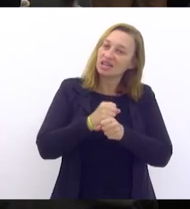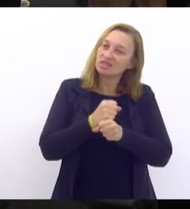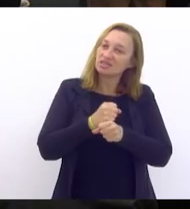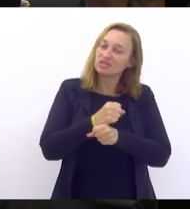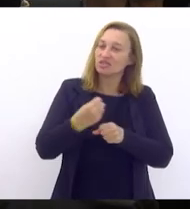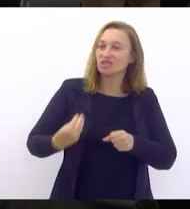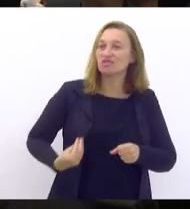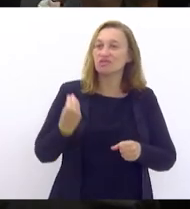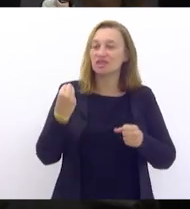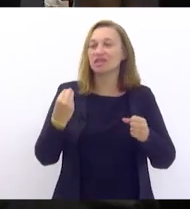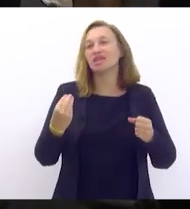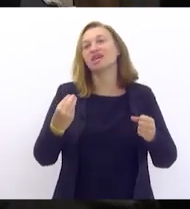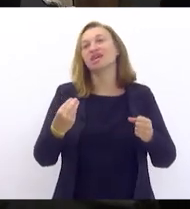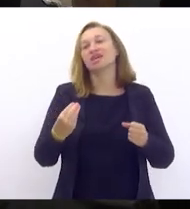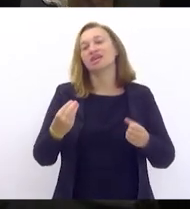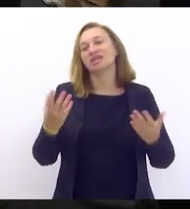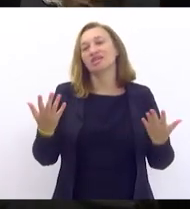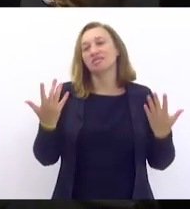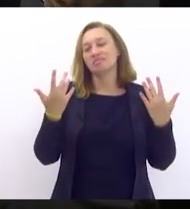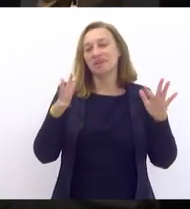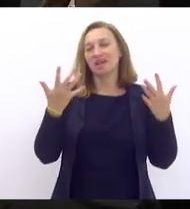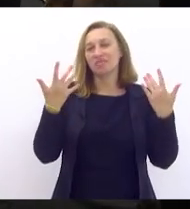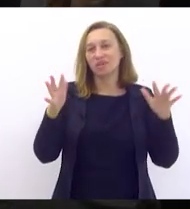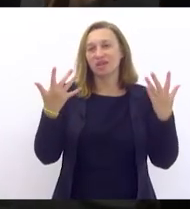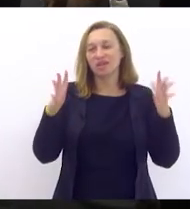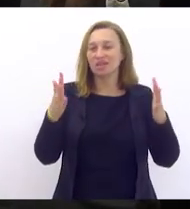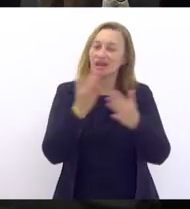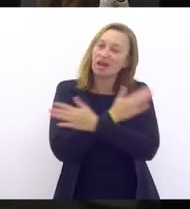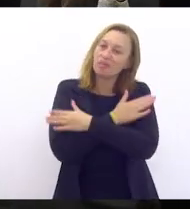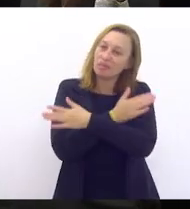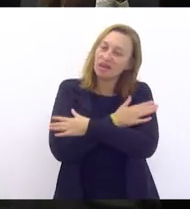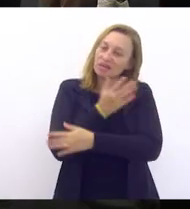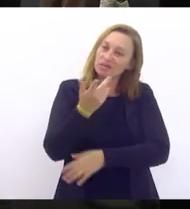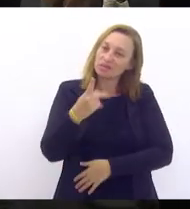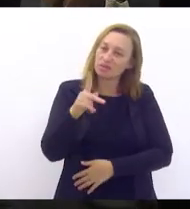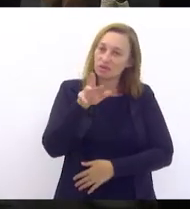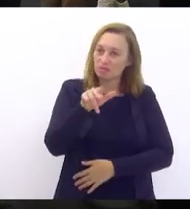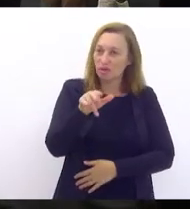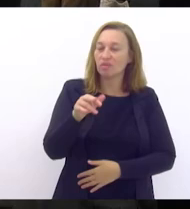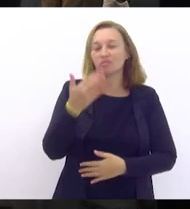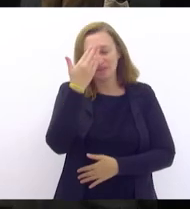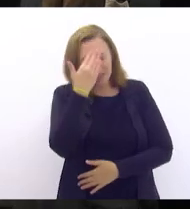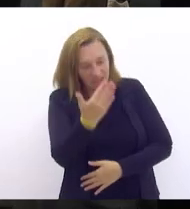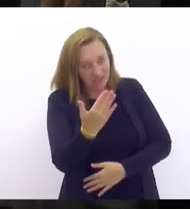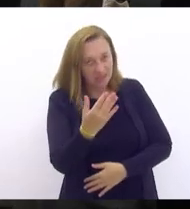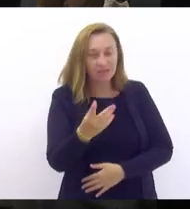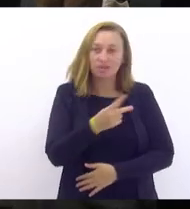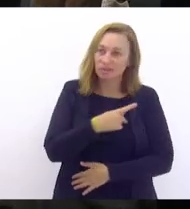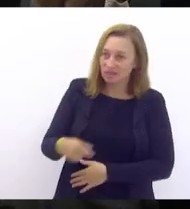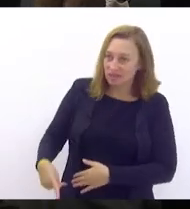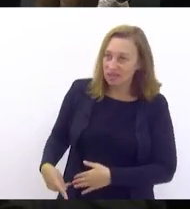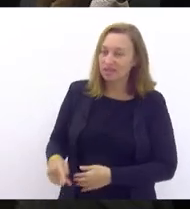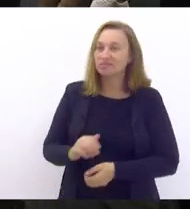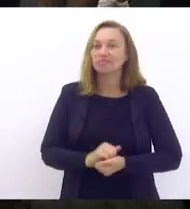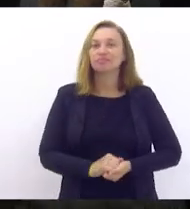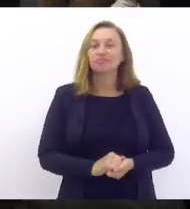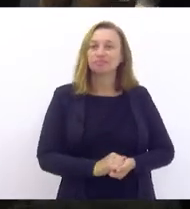favor, dê o nosso abraço ao grande irmão lá. Muito obrigado, presidente. Muito obrigado.